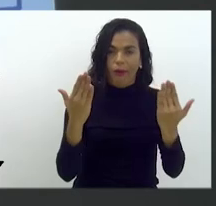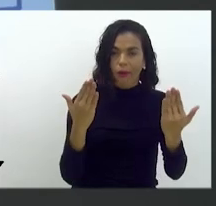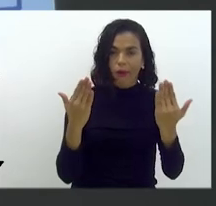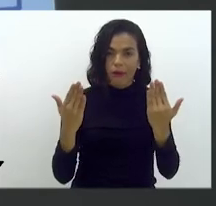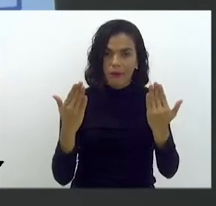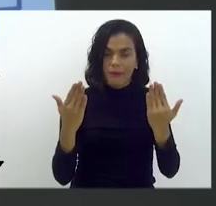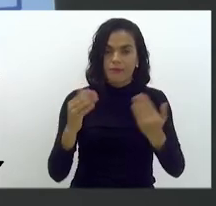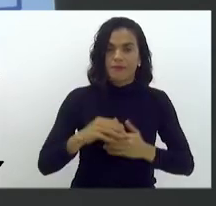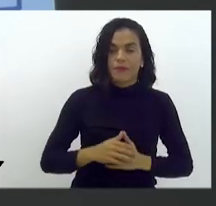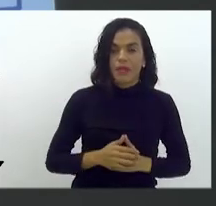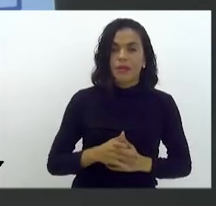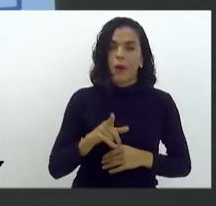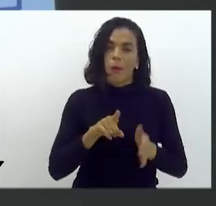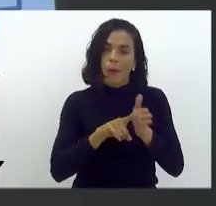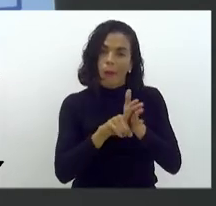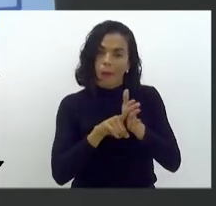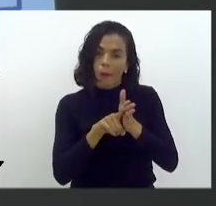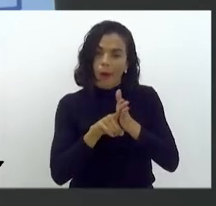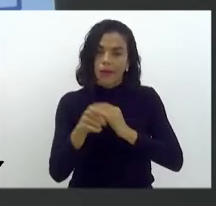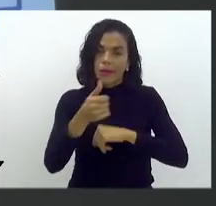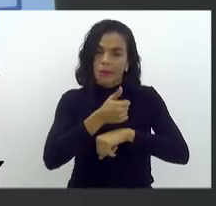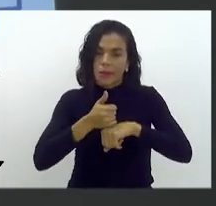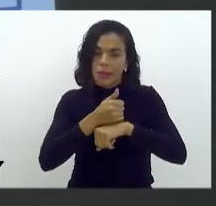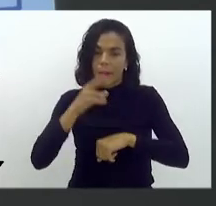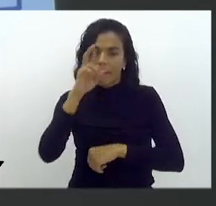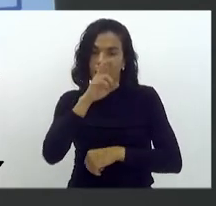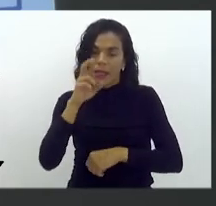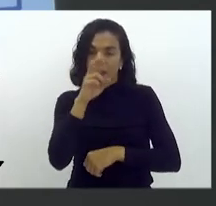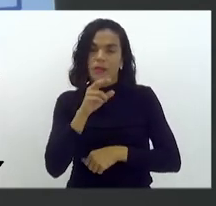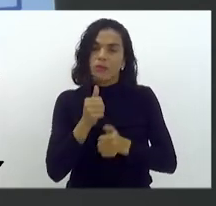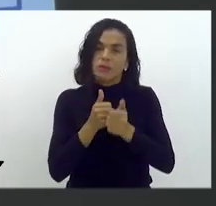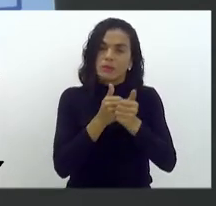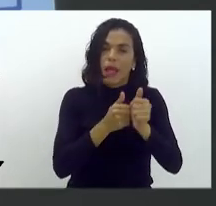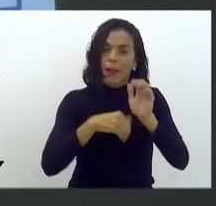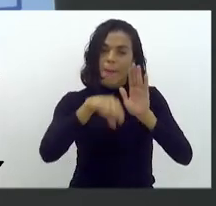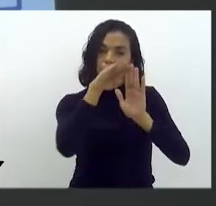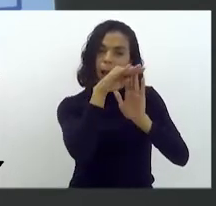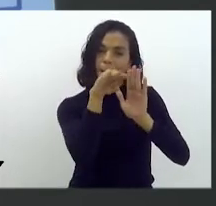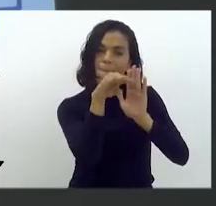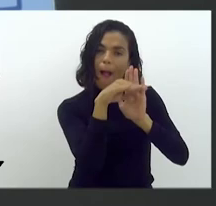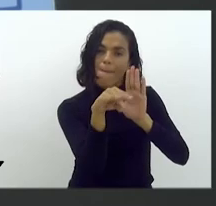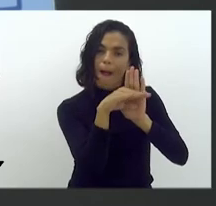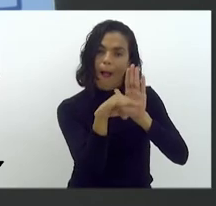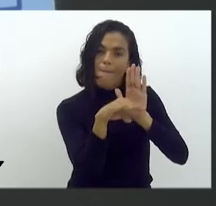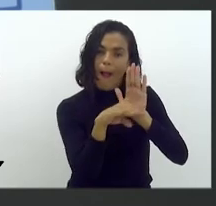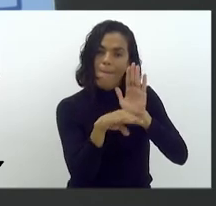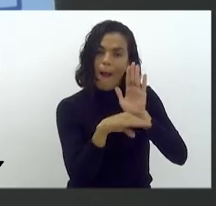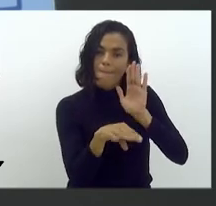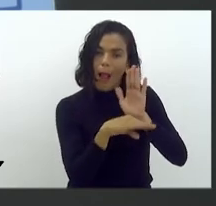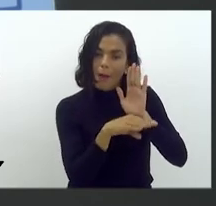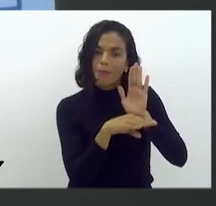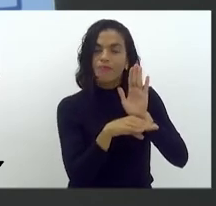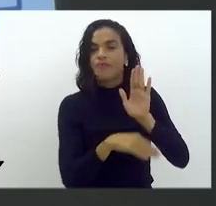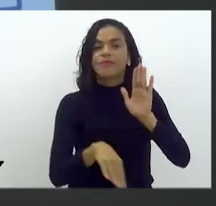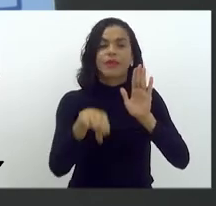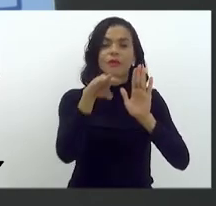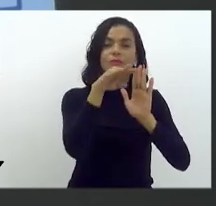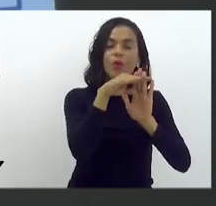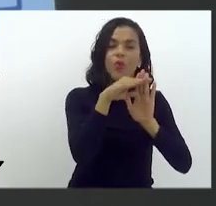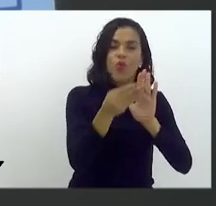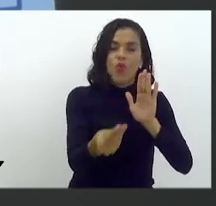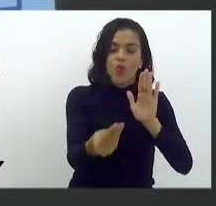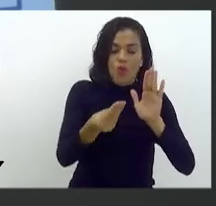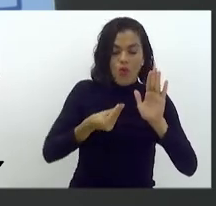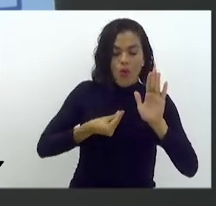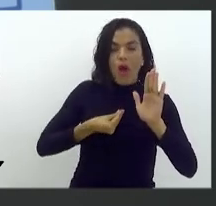né então um exame pericial efeito seguindo um rito né descrito a partir do recebimento